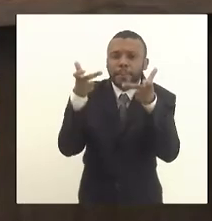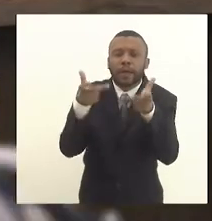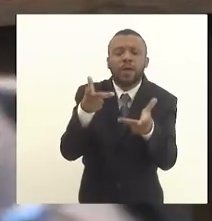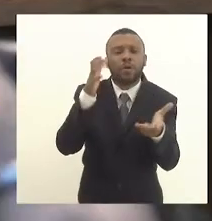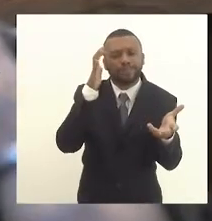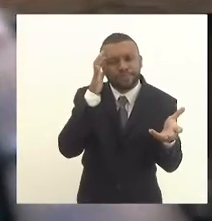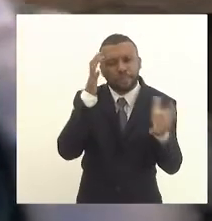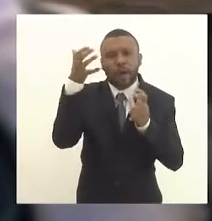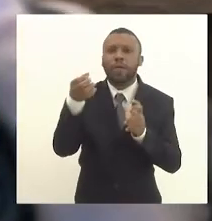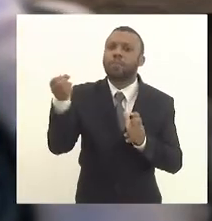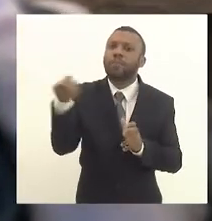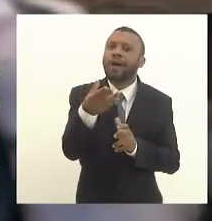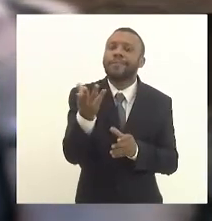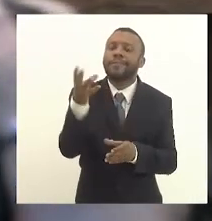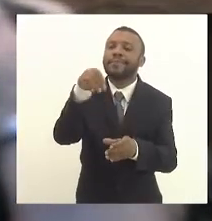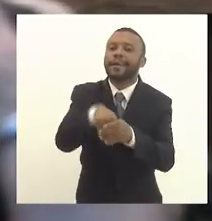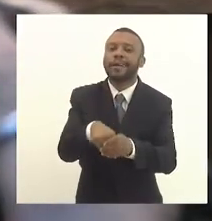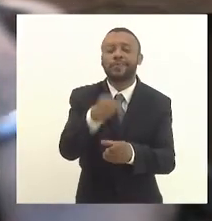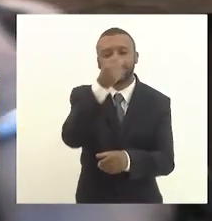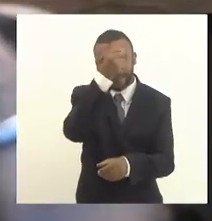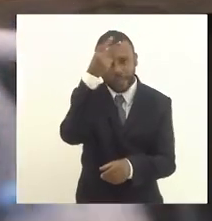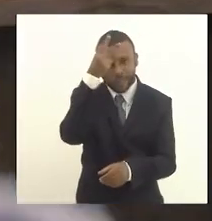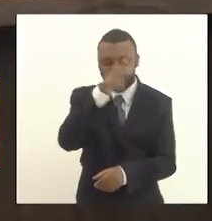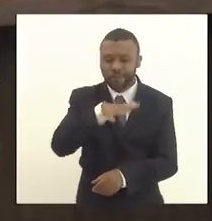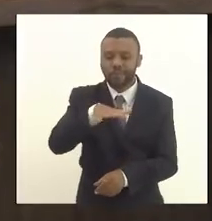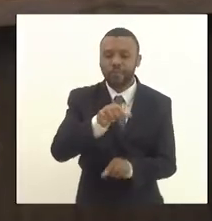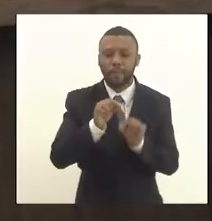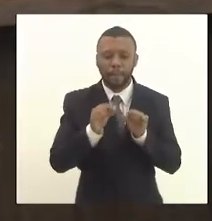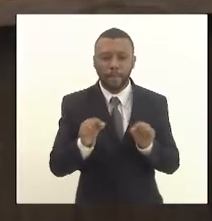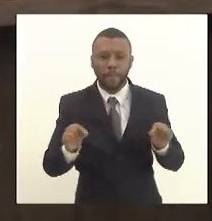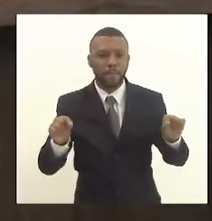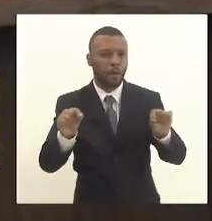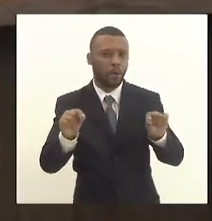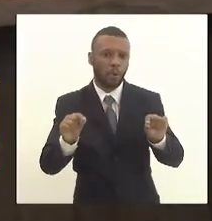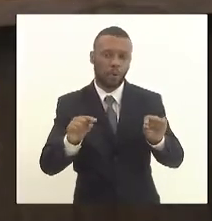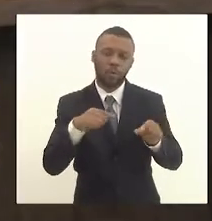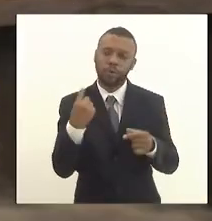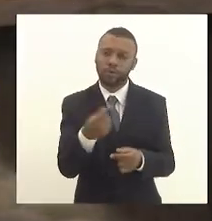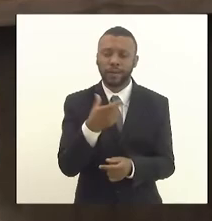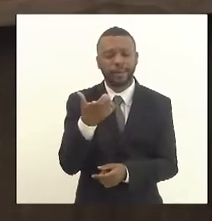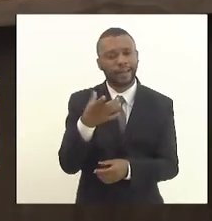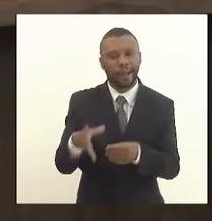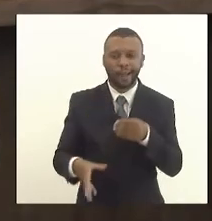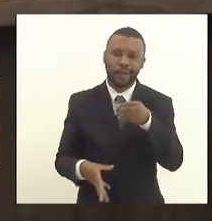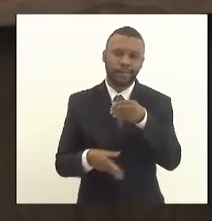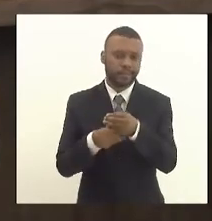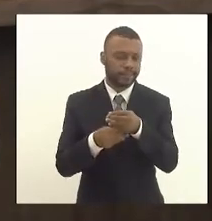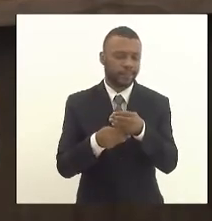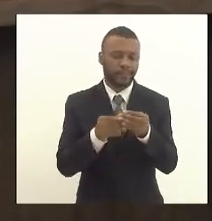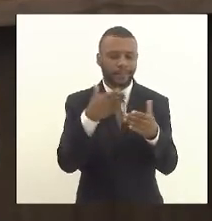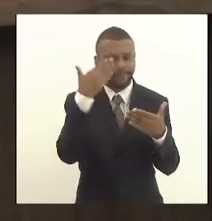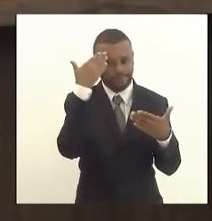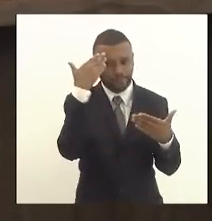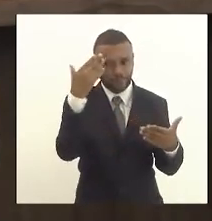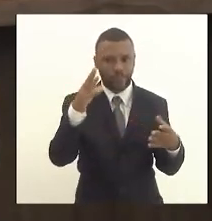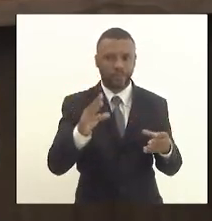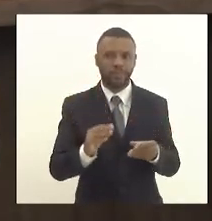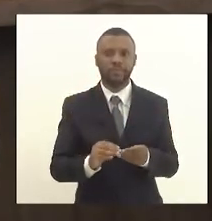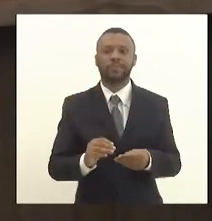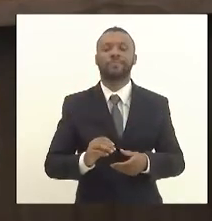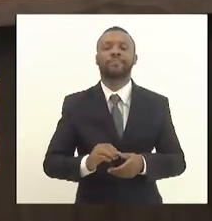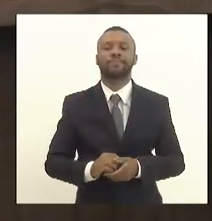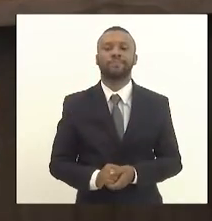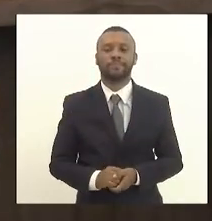desses municípios. Eu acho que é o que a gente tem aqui para acrescentar. Muito obrigado. Obrigado,